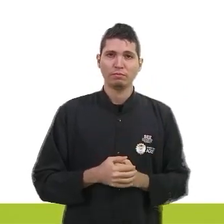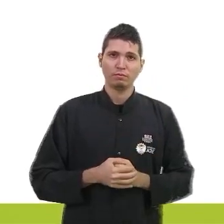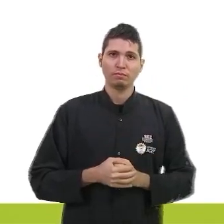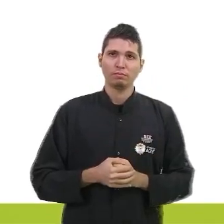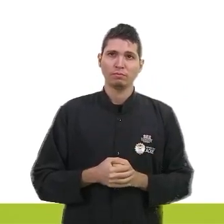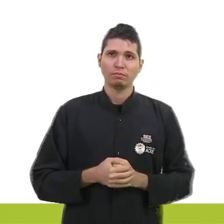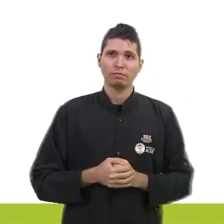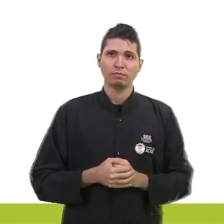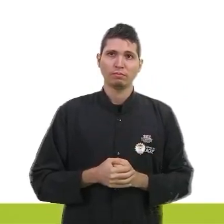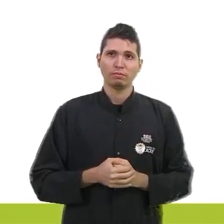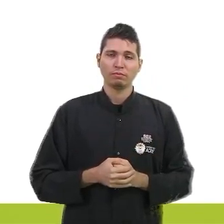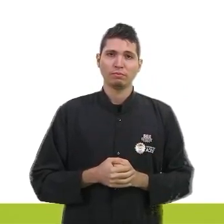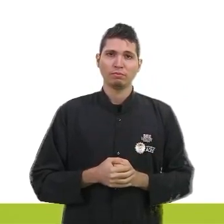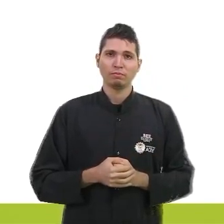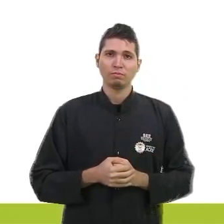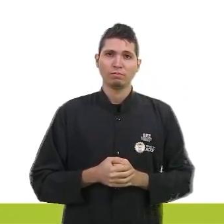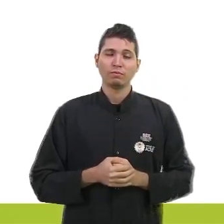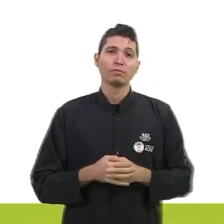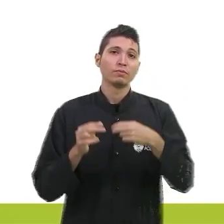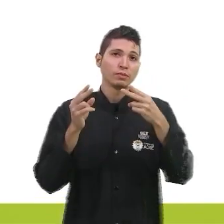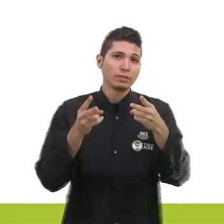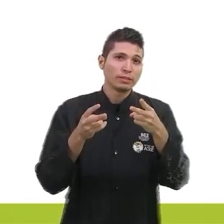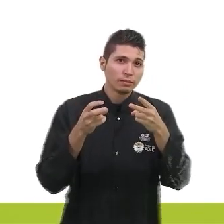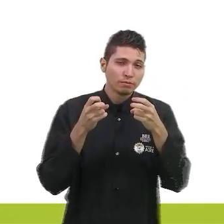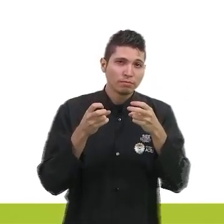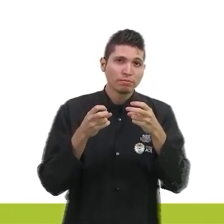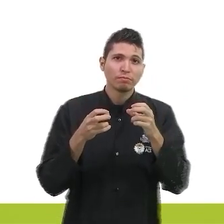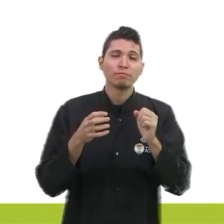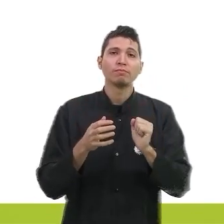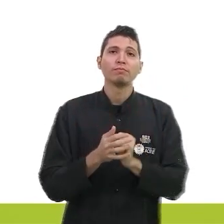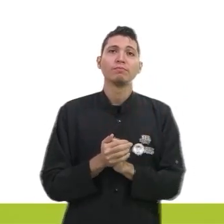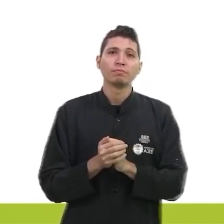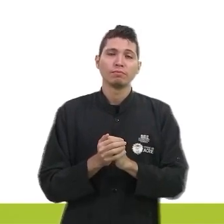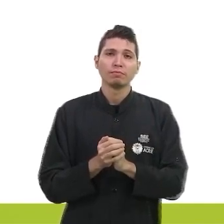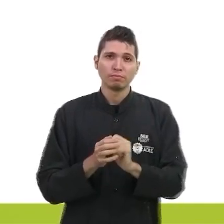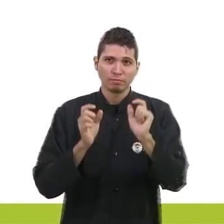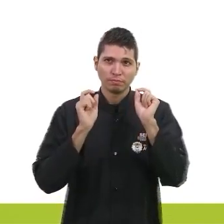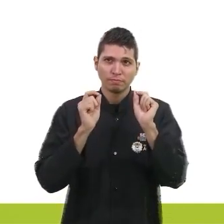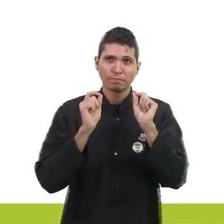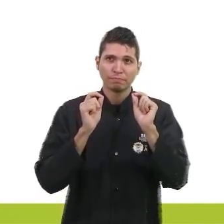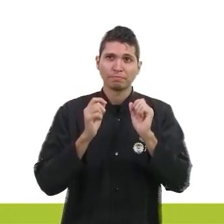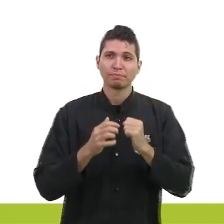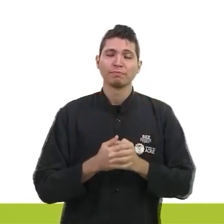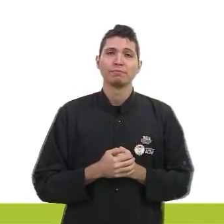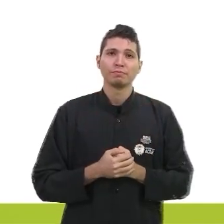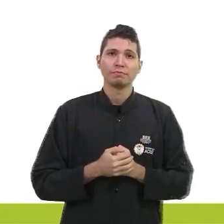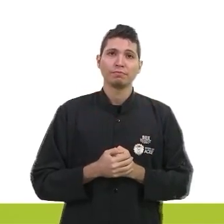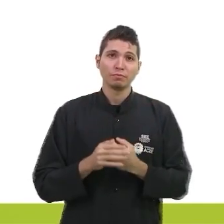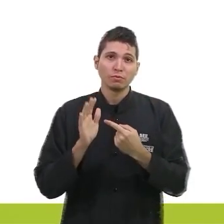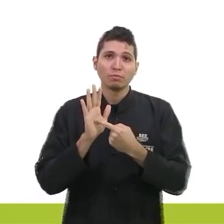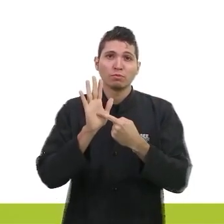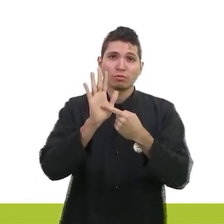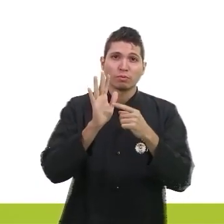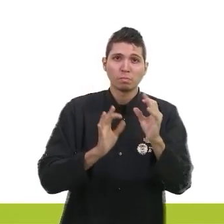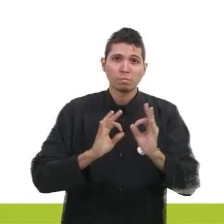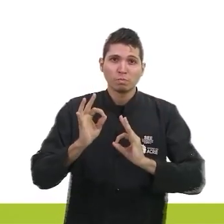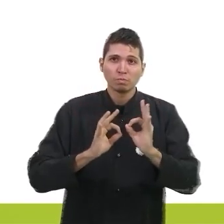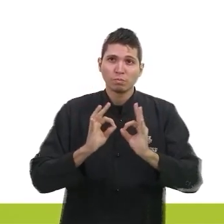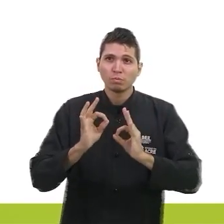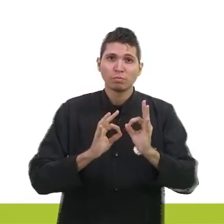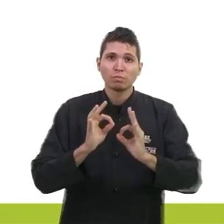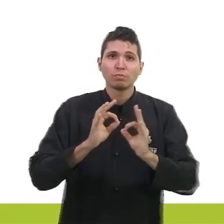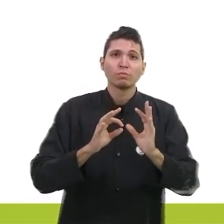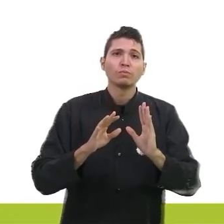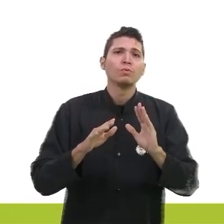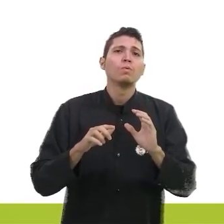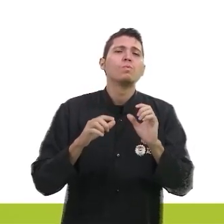construímos a circunferência, é sempre importante ou interessante nós dizermos qual é o sentido positivo e o